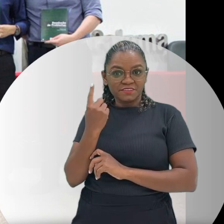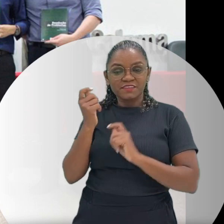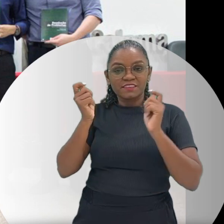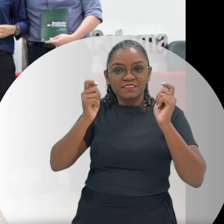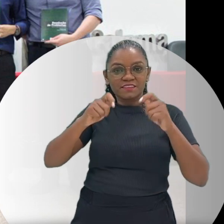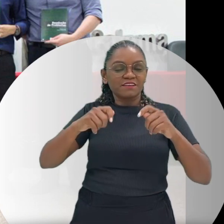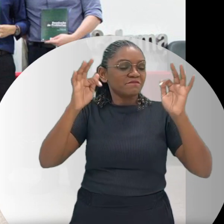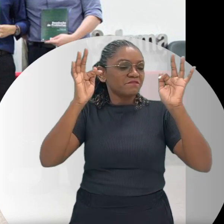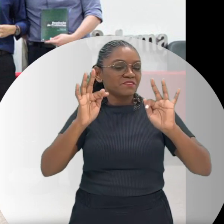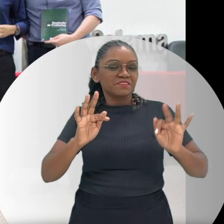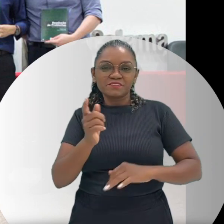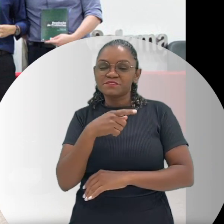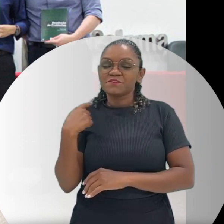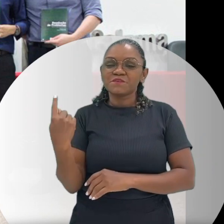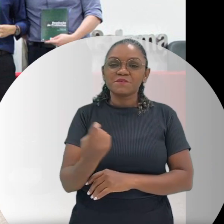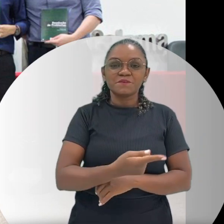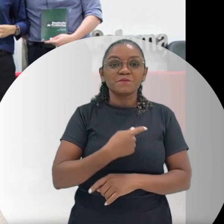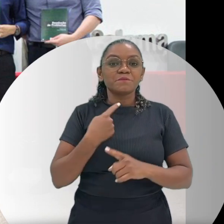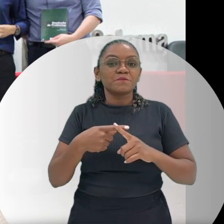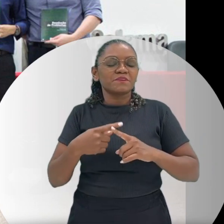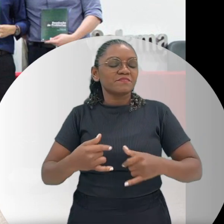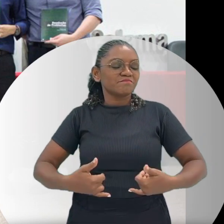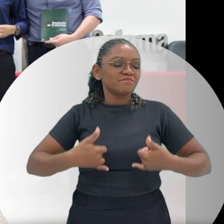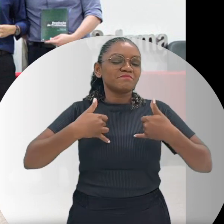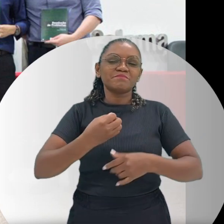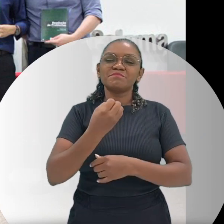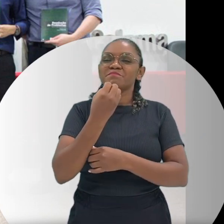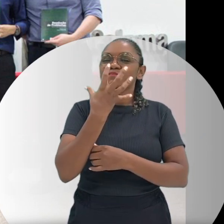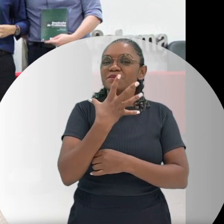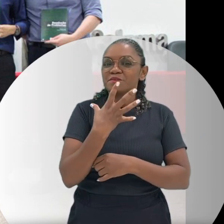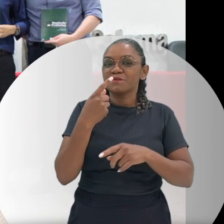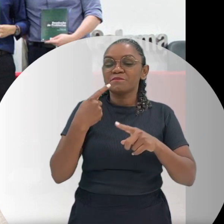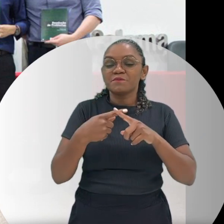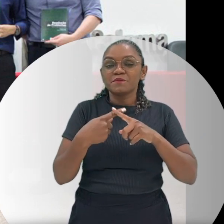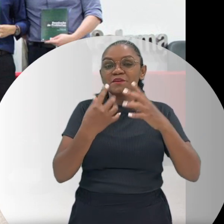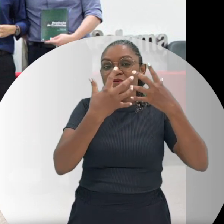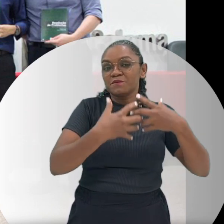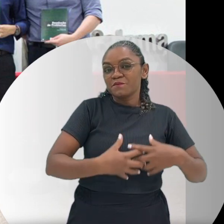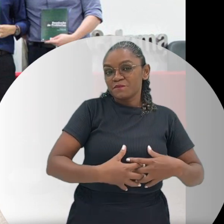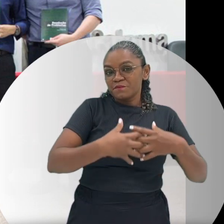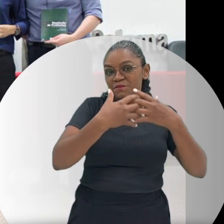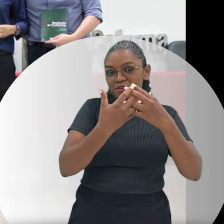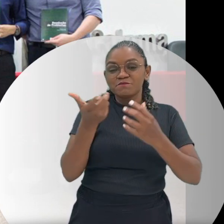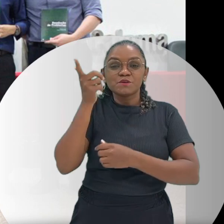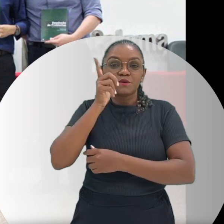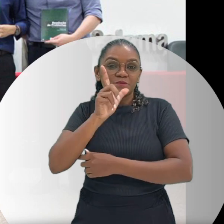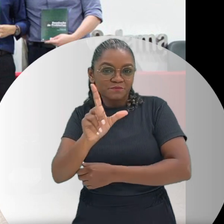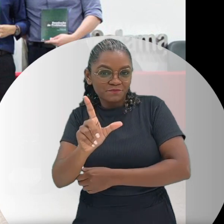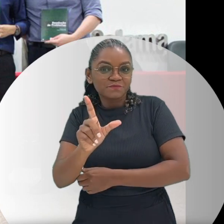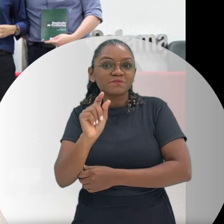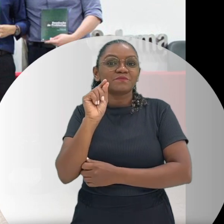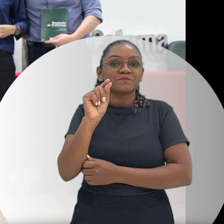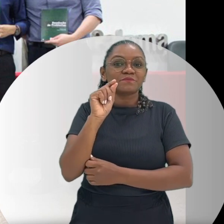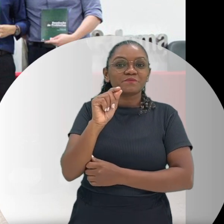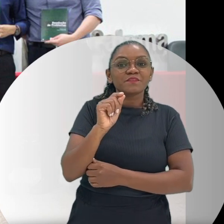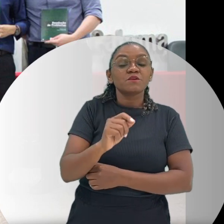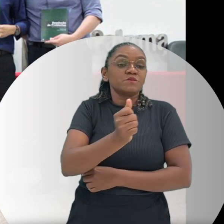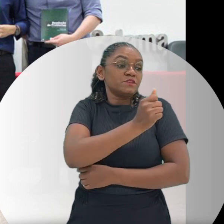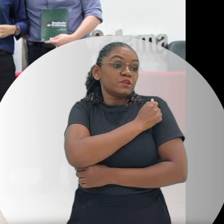de todos ali presentes, né? É um orgulho para a gente ter feito parte do IFRO, porque a gente conseguiu levar aos